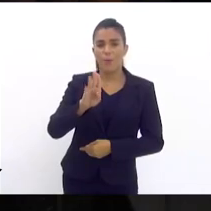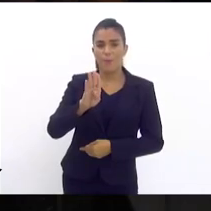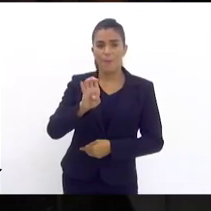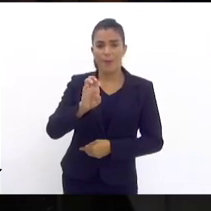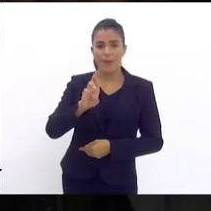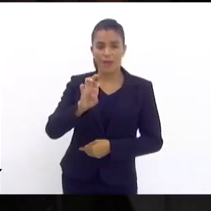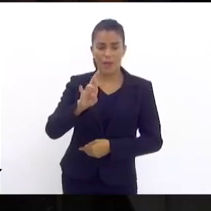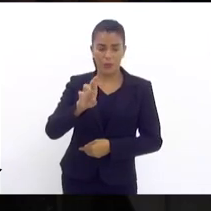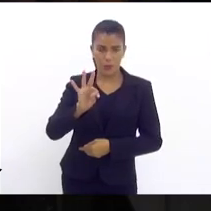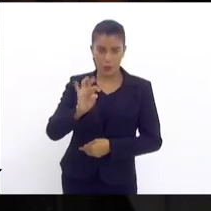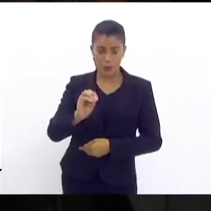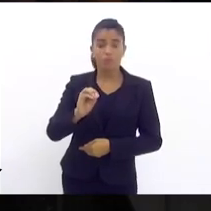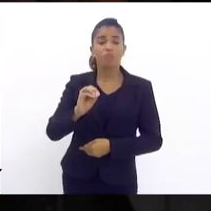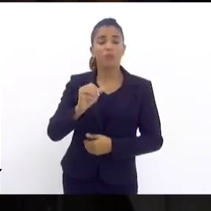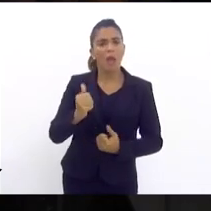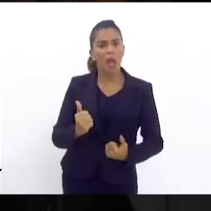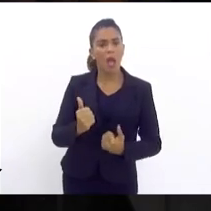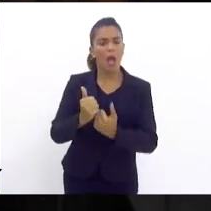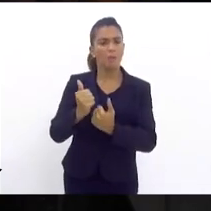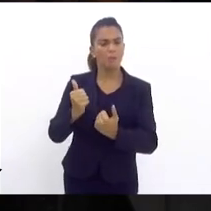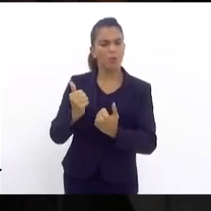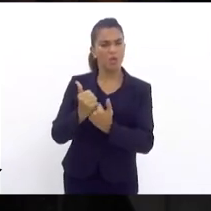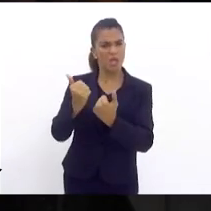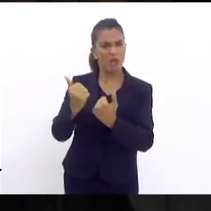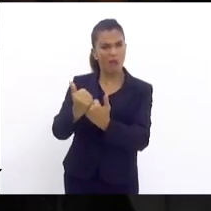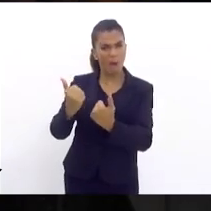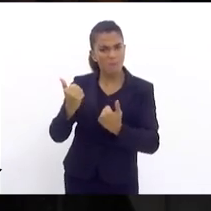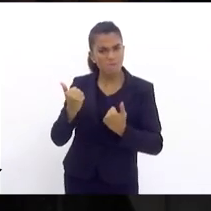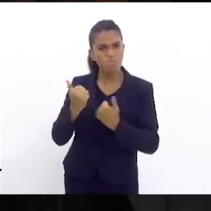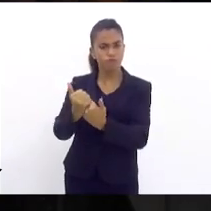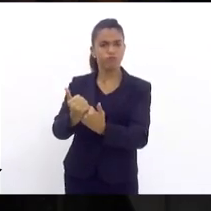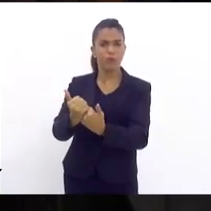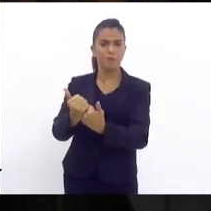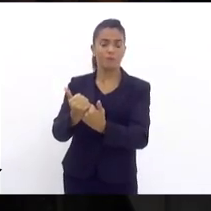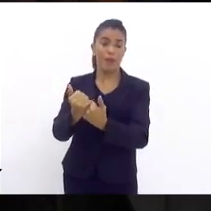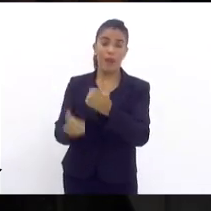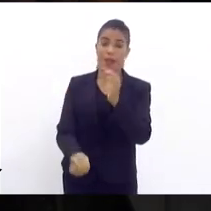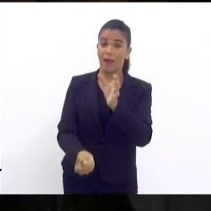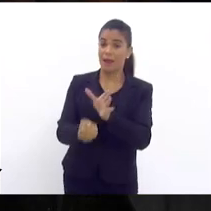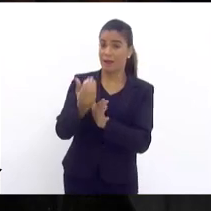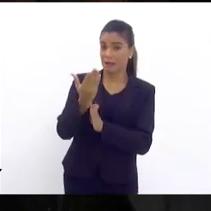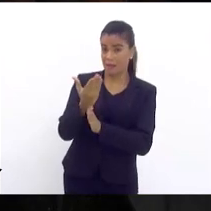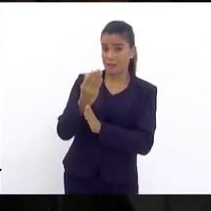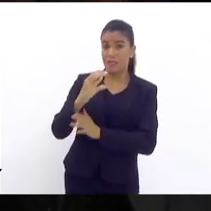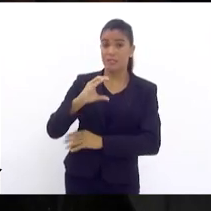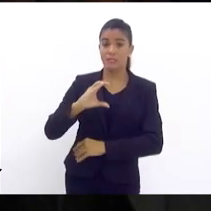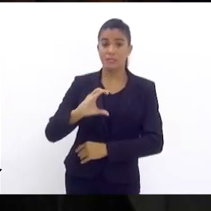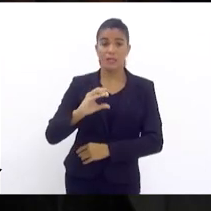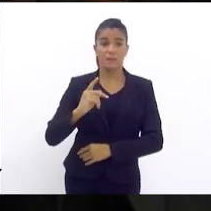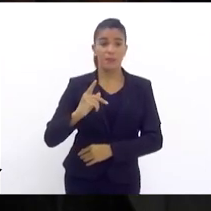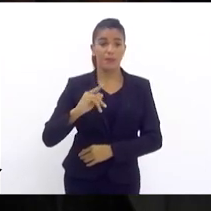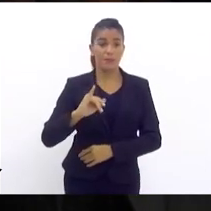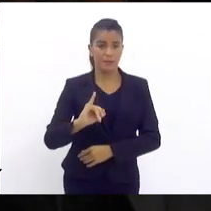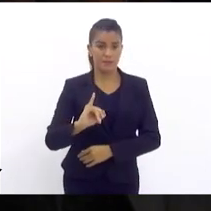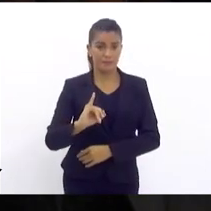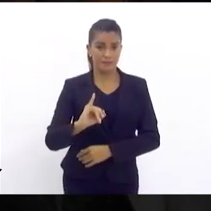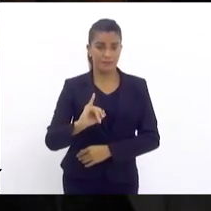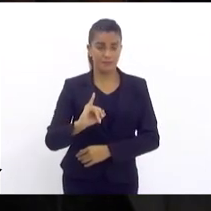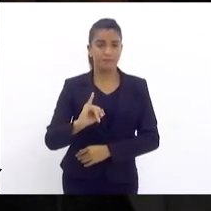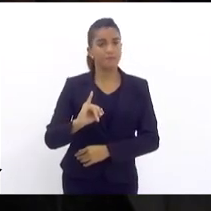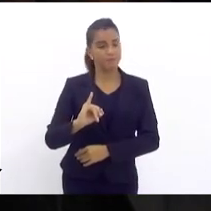no sentido de apoiar integralmente a criação de uma CPI